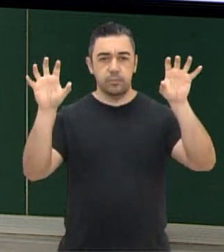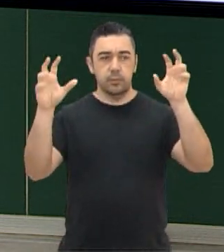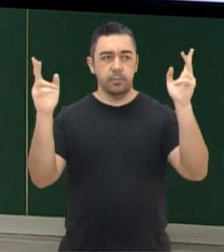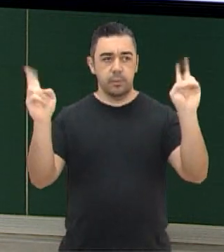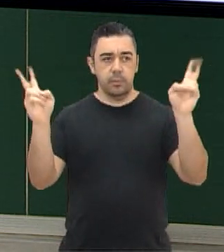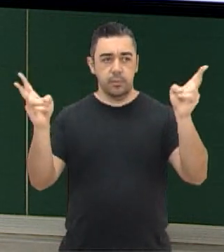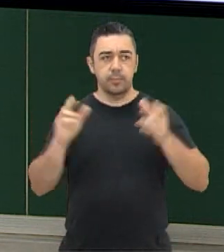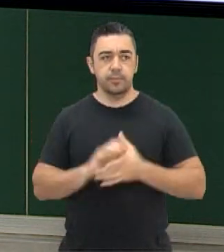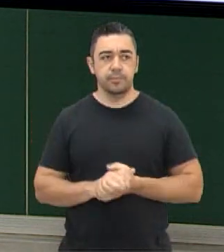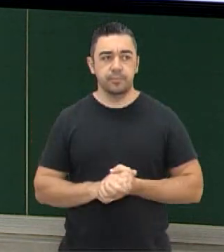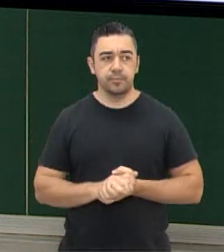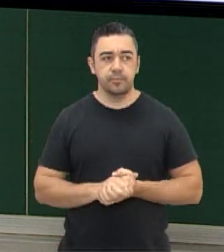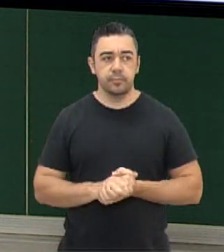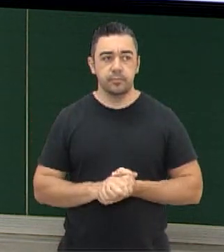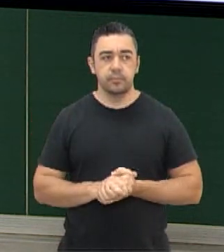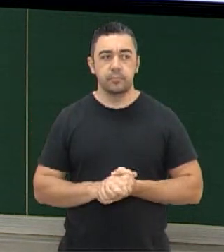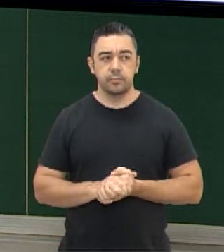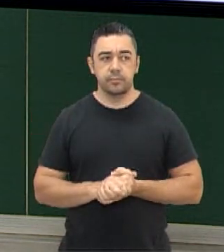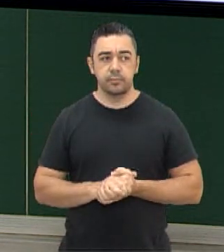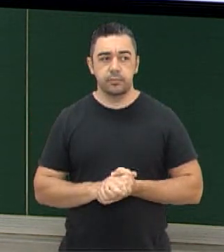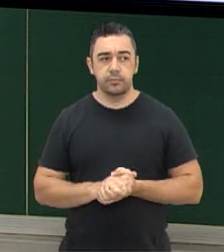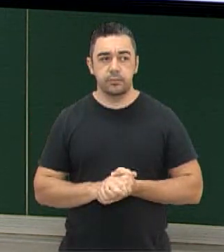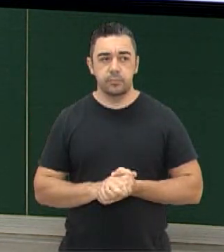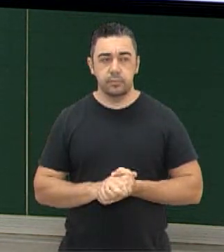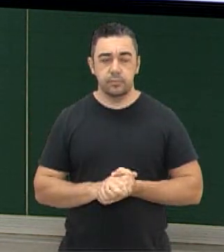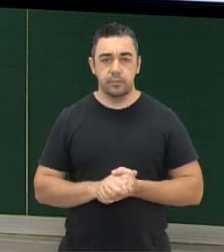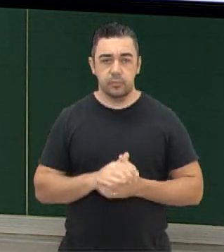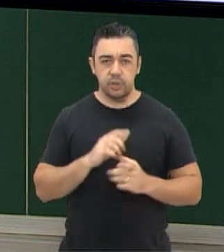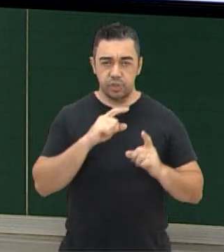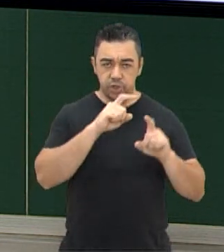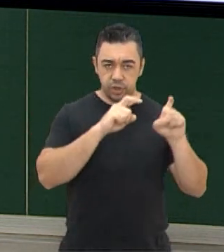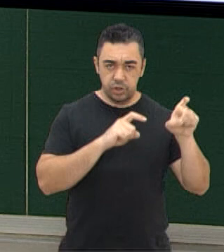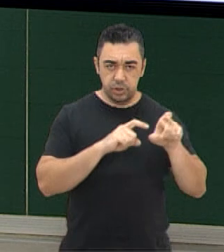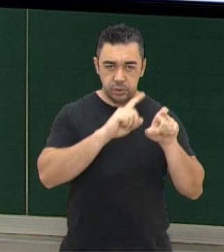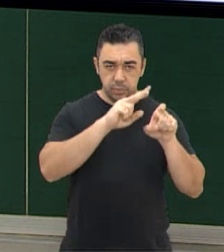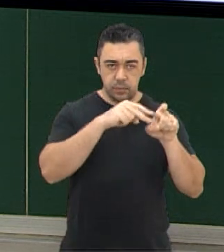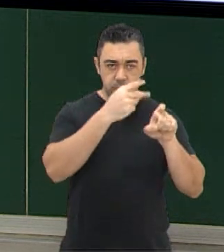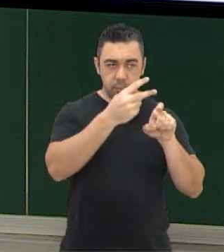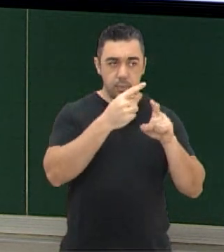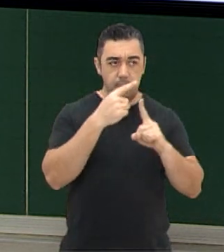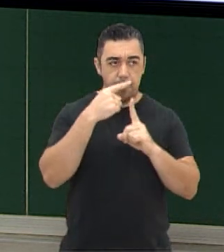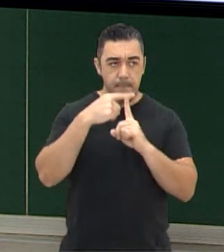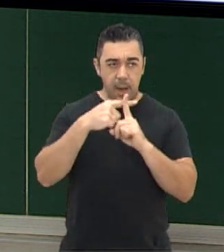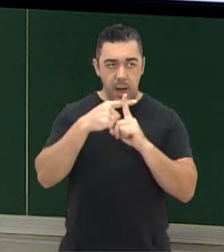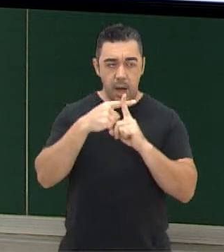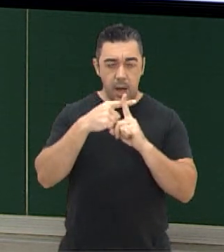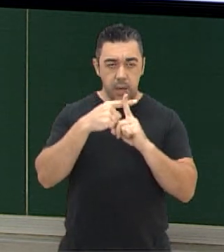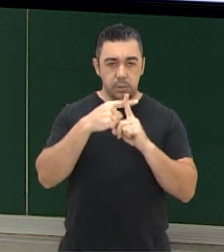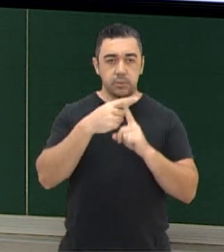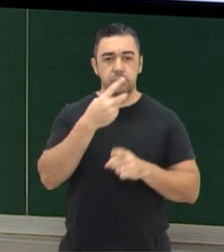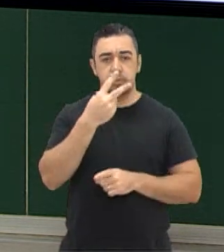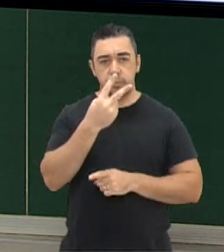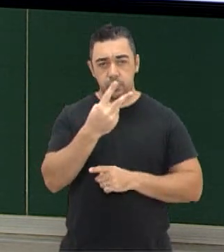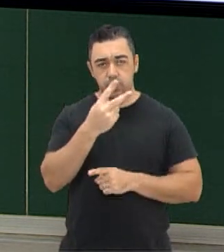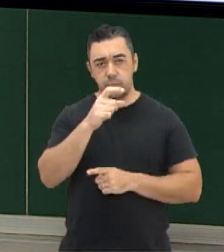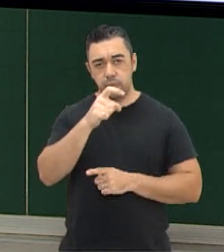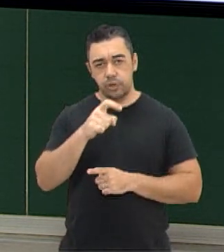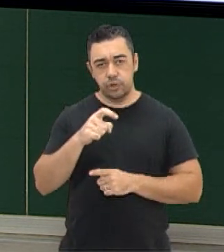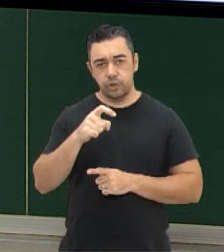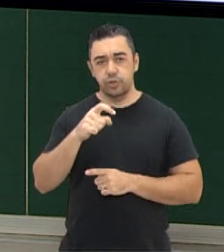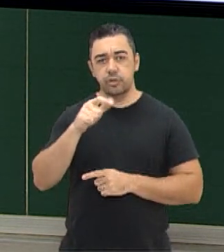lado. Então, o que eu vou pegar? Eu vou unir o x ao quadrado mais